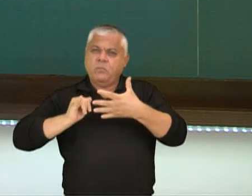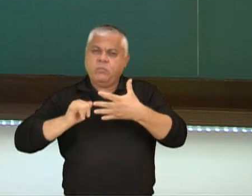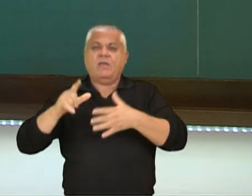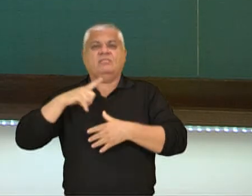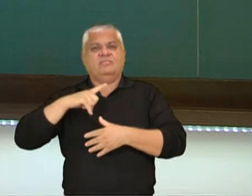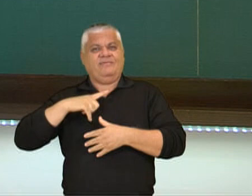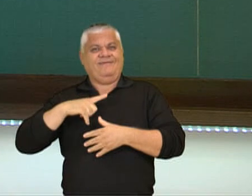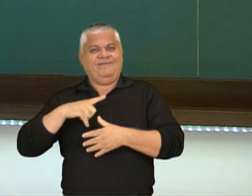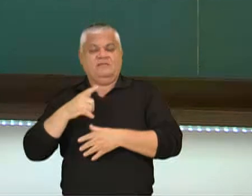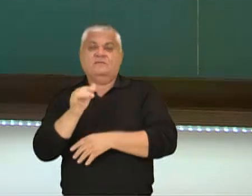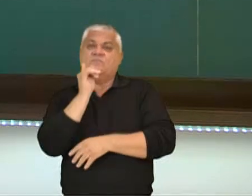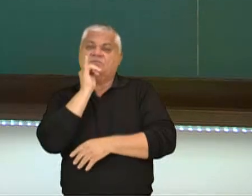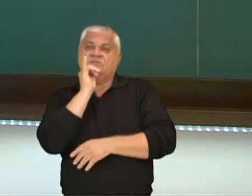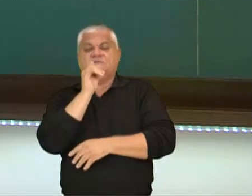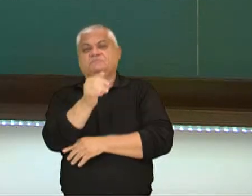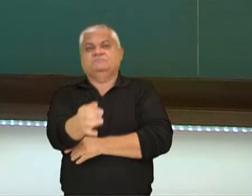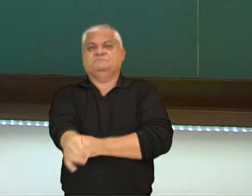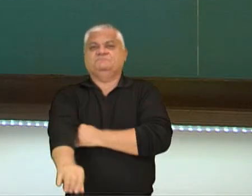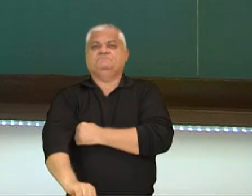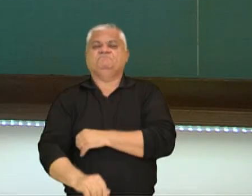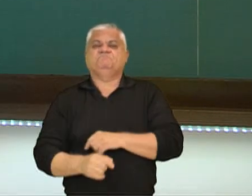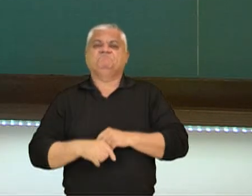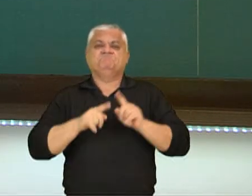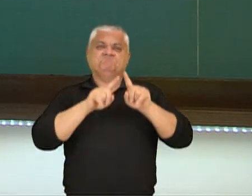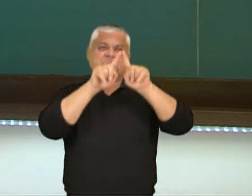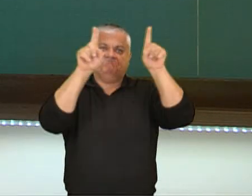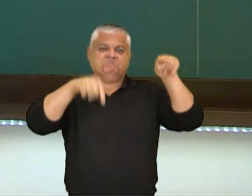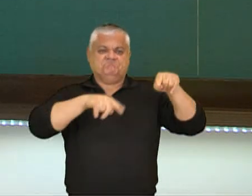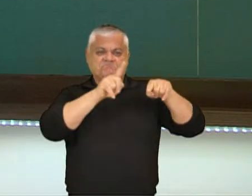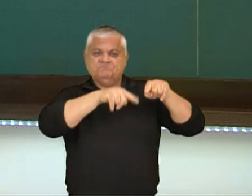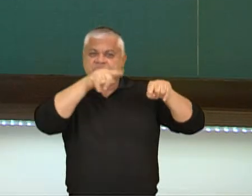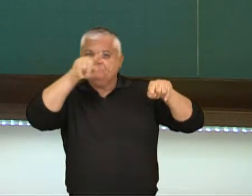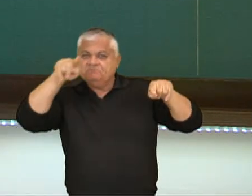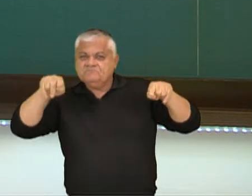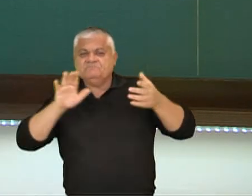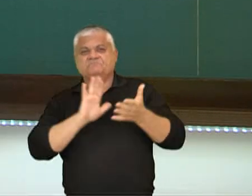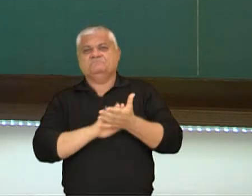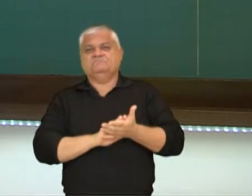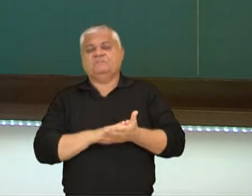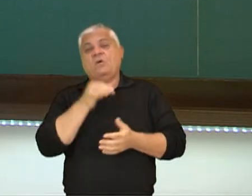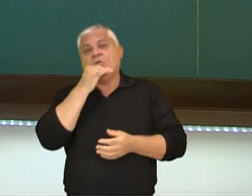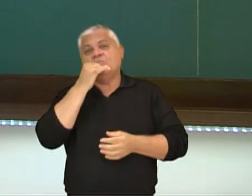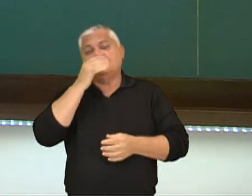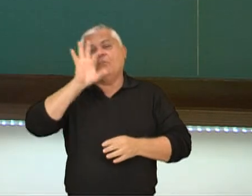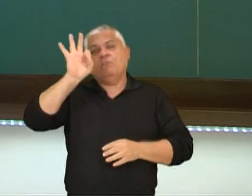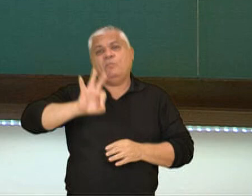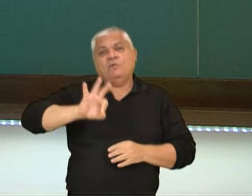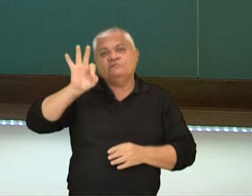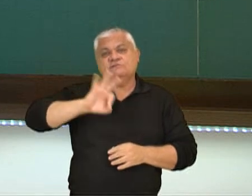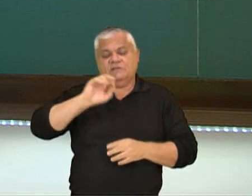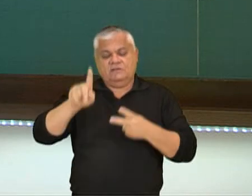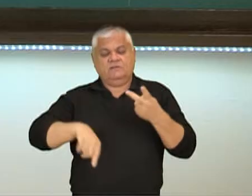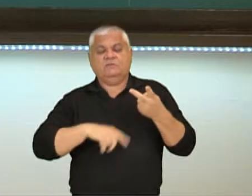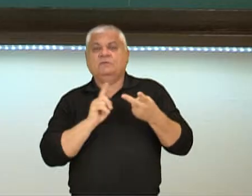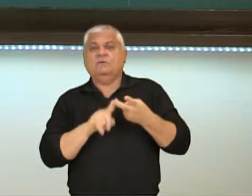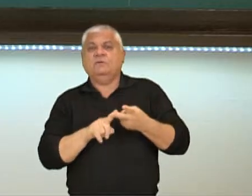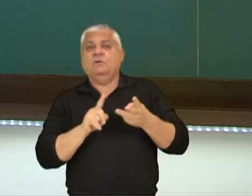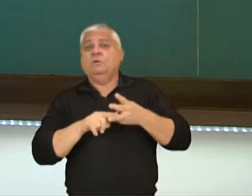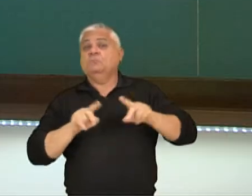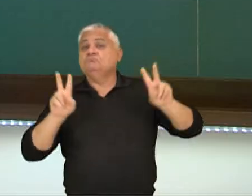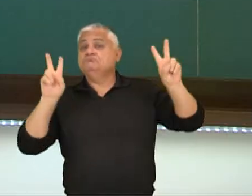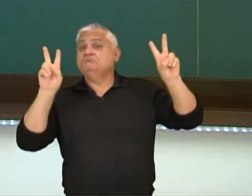extras. Por exemplo, um gráfico, um dado específico, a fala